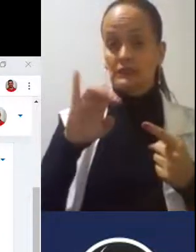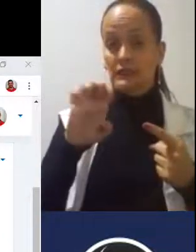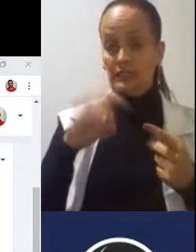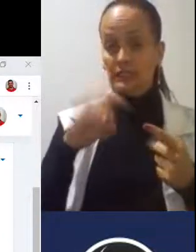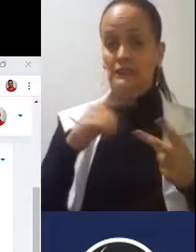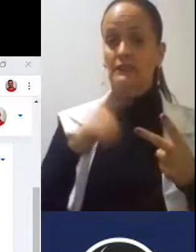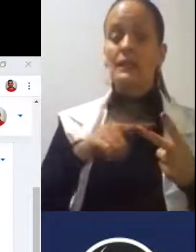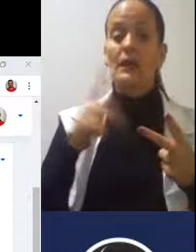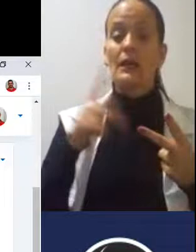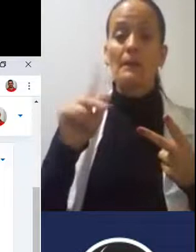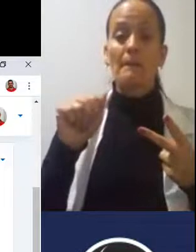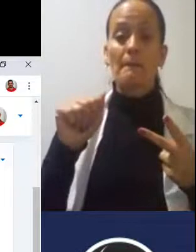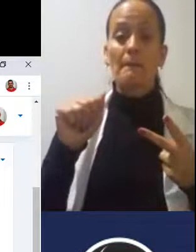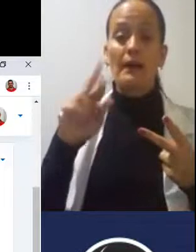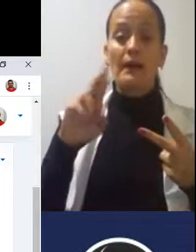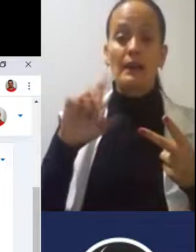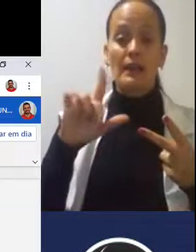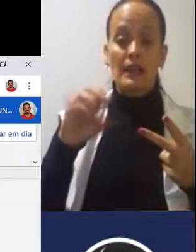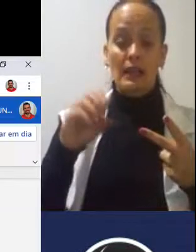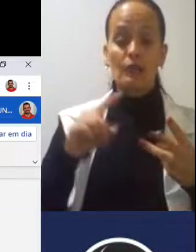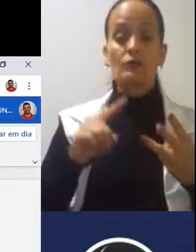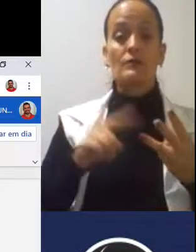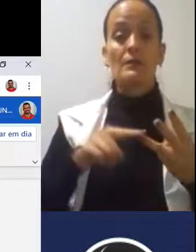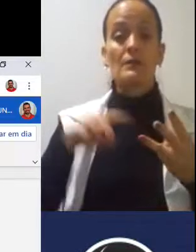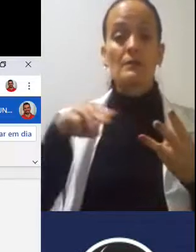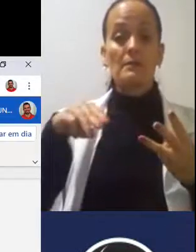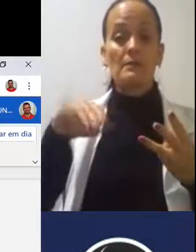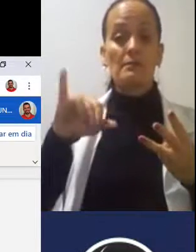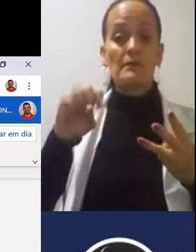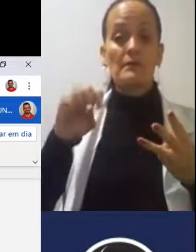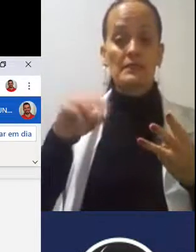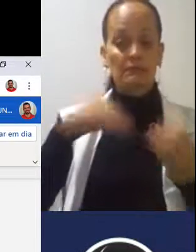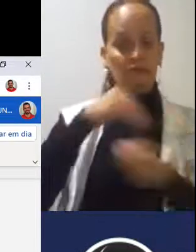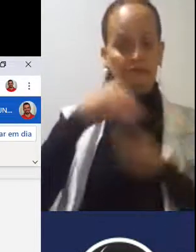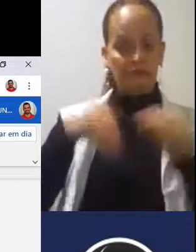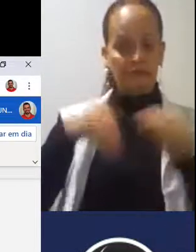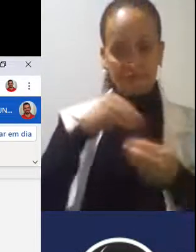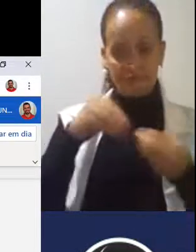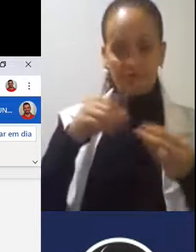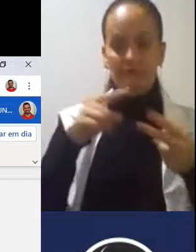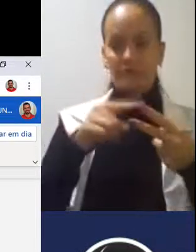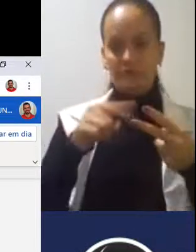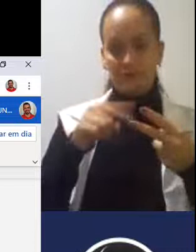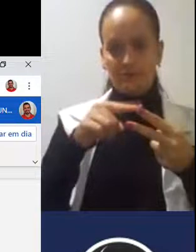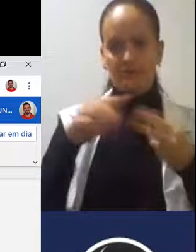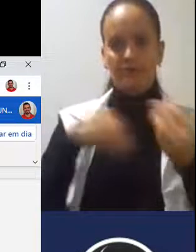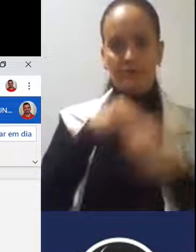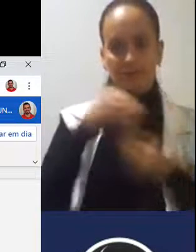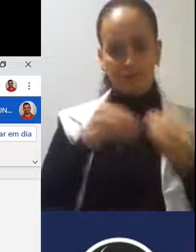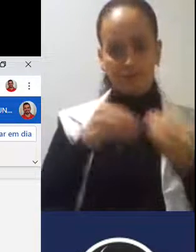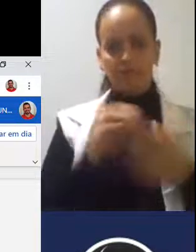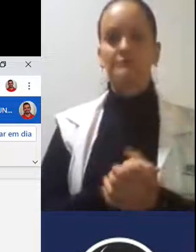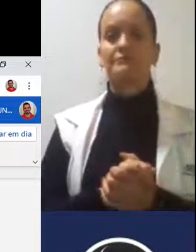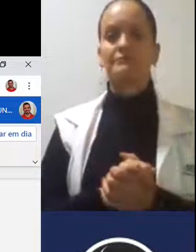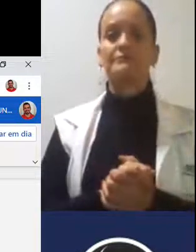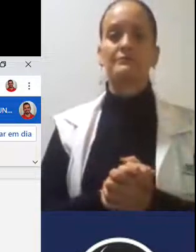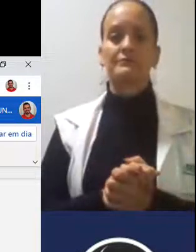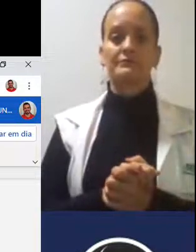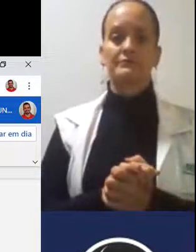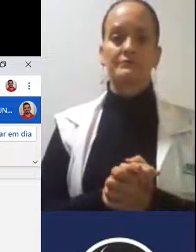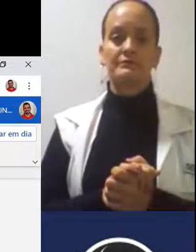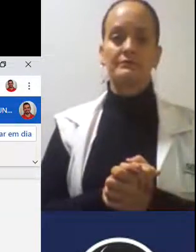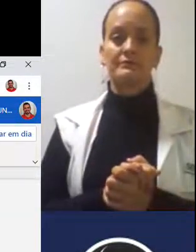não coloquei, mas eu vou colocar ali para vocês. Vou colocar aqui, ó, mista. Então, aqui, ó, essas aqui